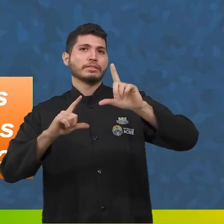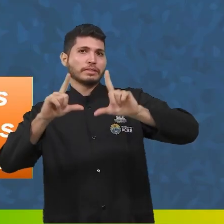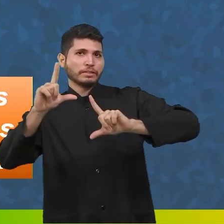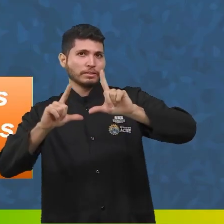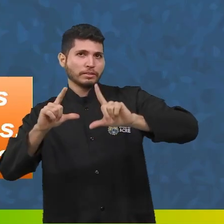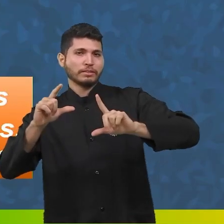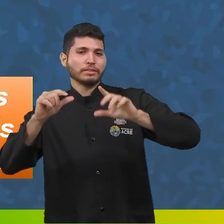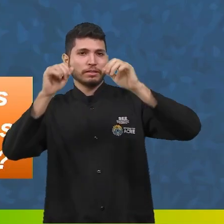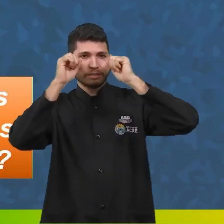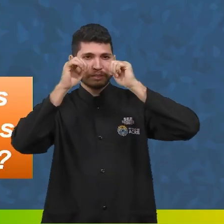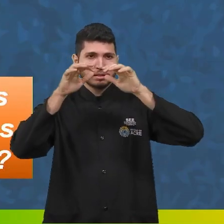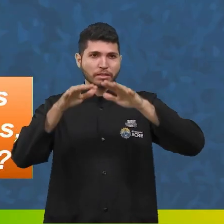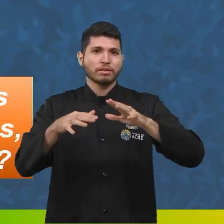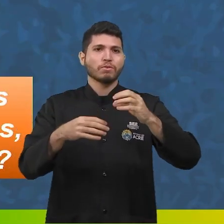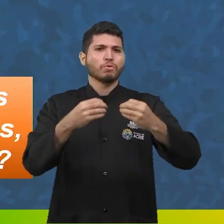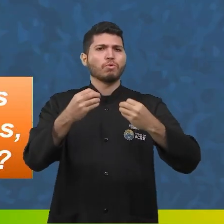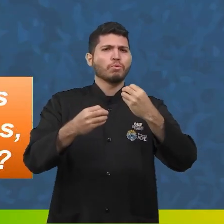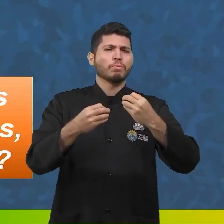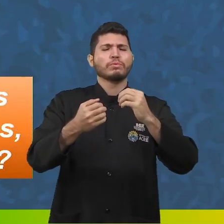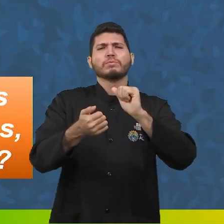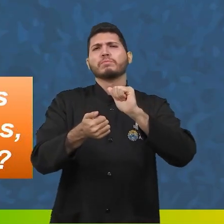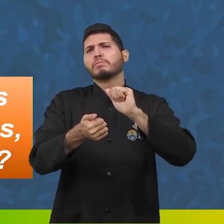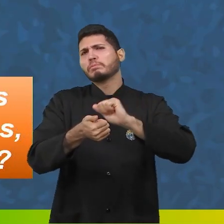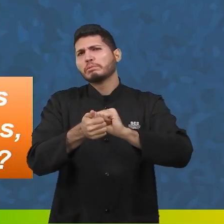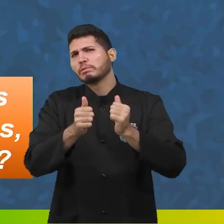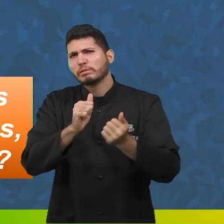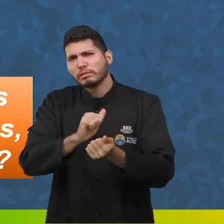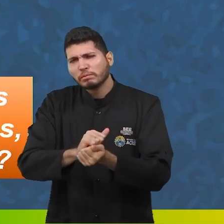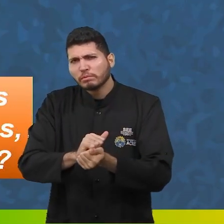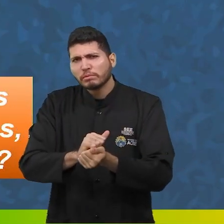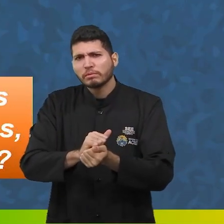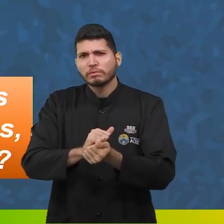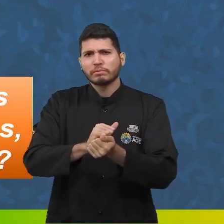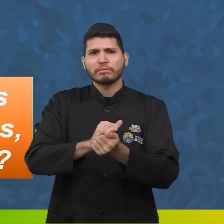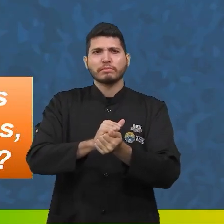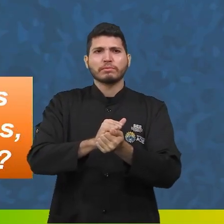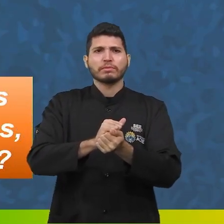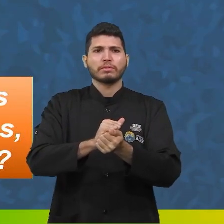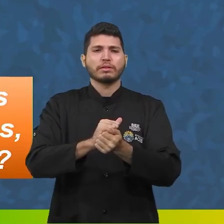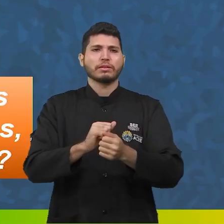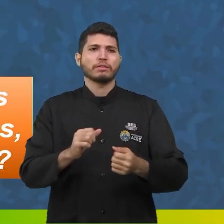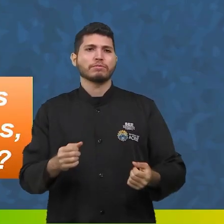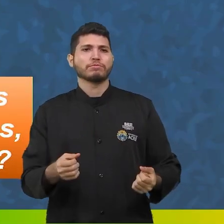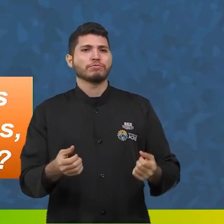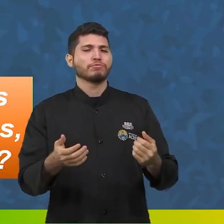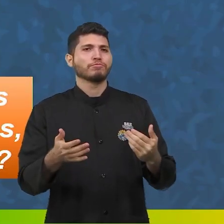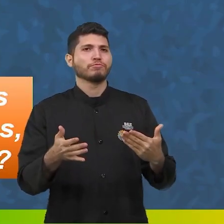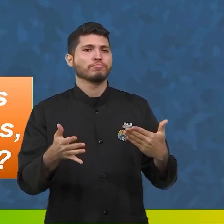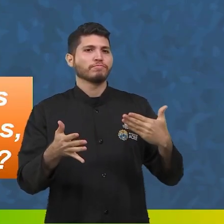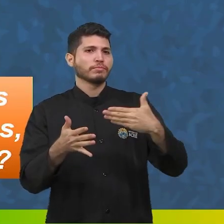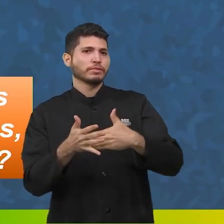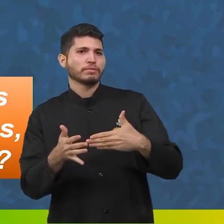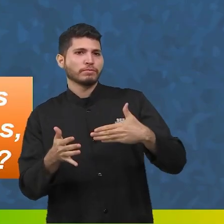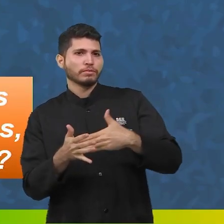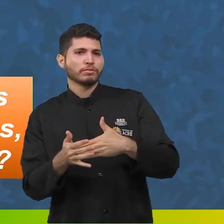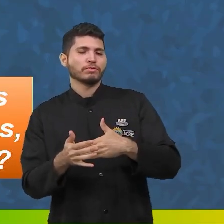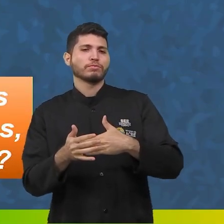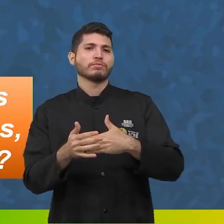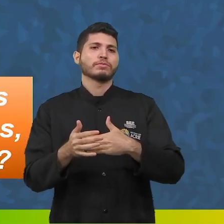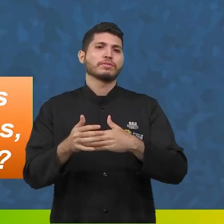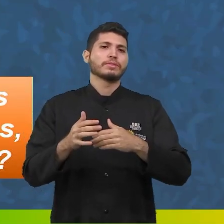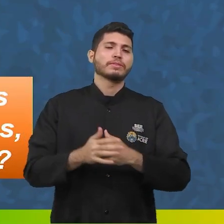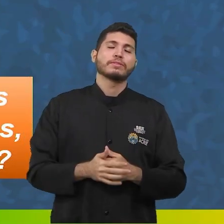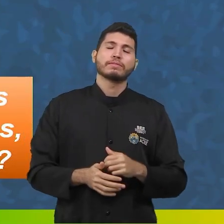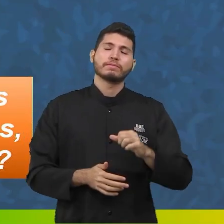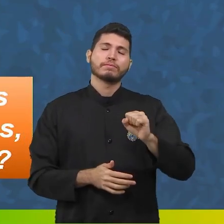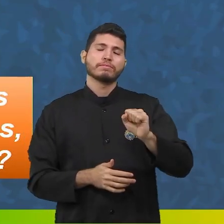aos desafios do streaming, né? E aos formatos curtos, garantindo sua relevância